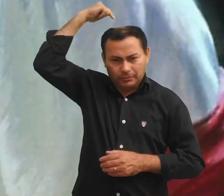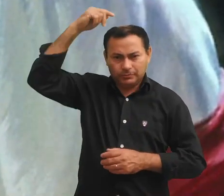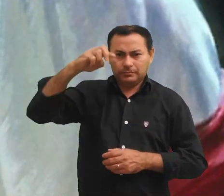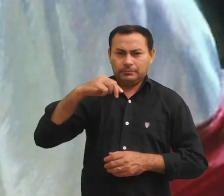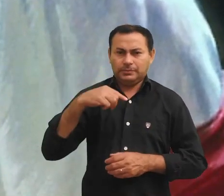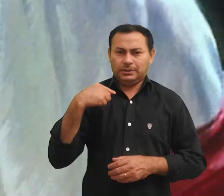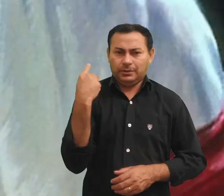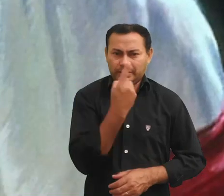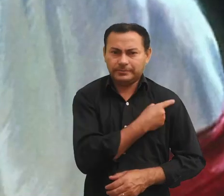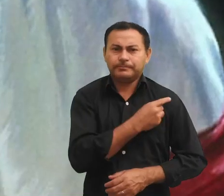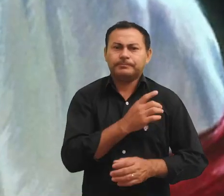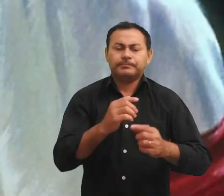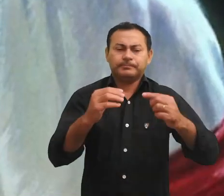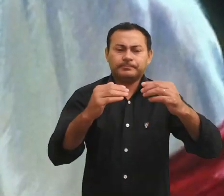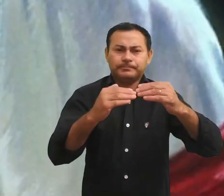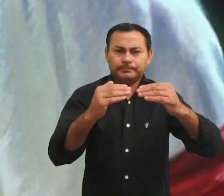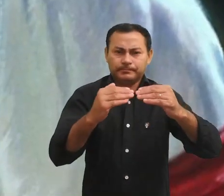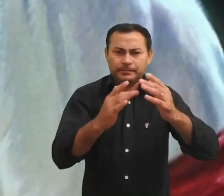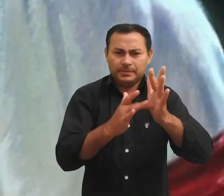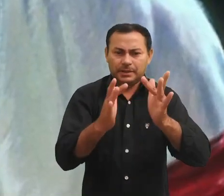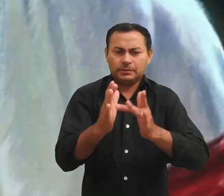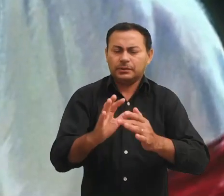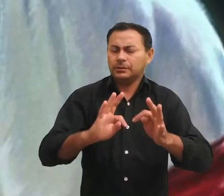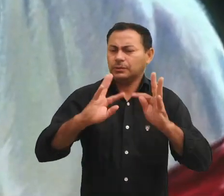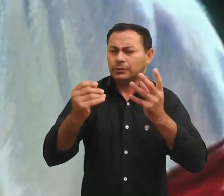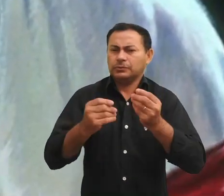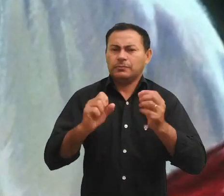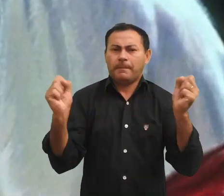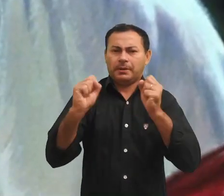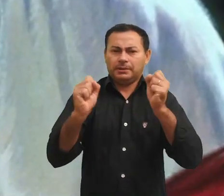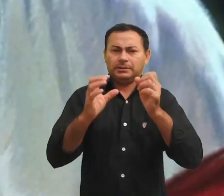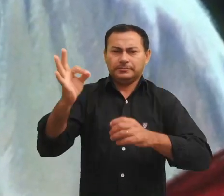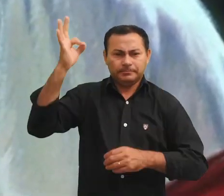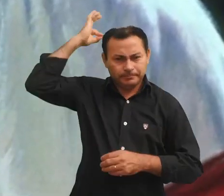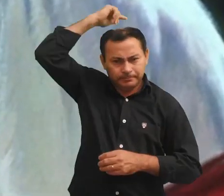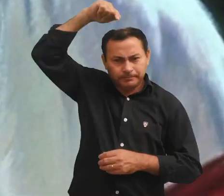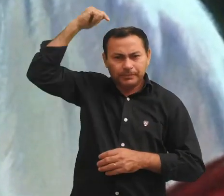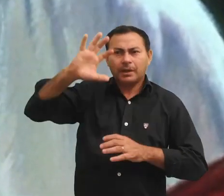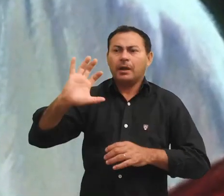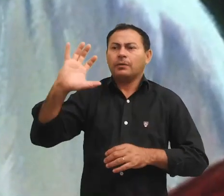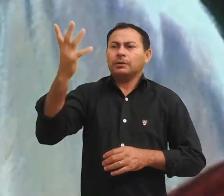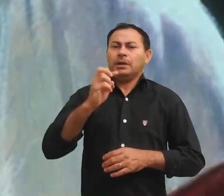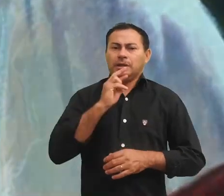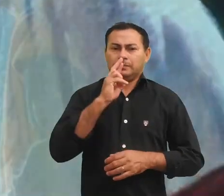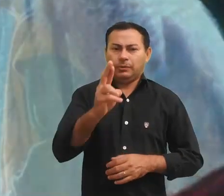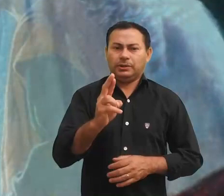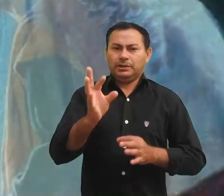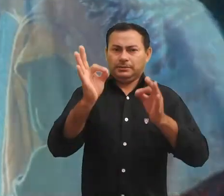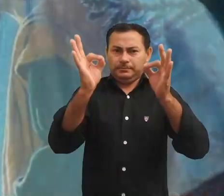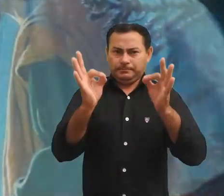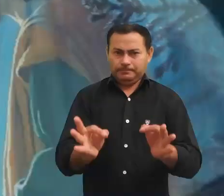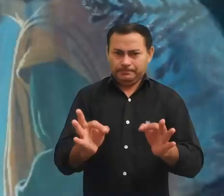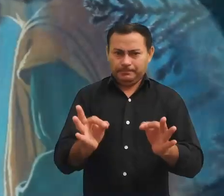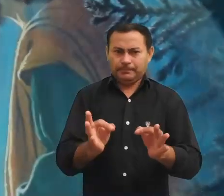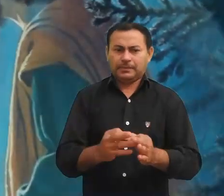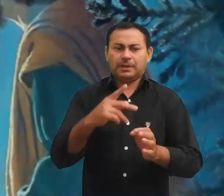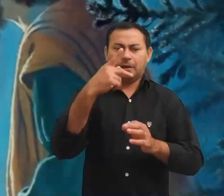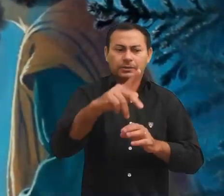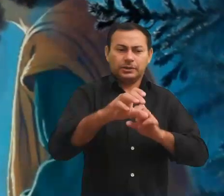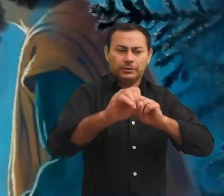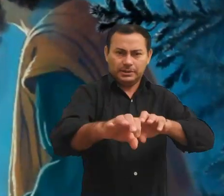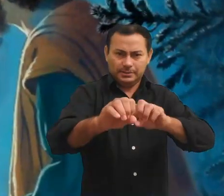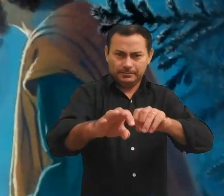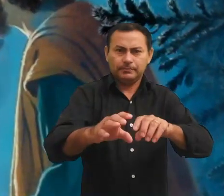espiritual. De acordo com Jesus, todo tipo de maravilhas espirituais vão nos acontecer quando respondermos de maneira